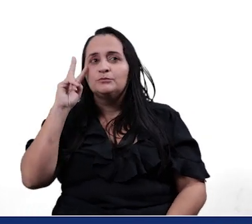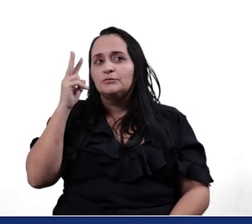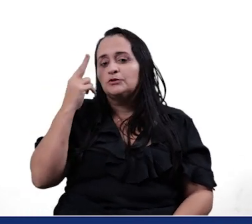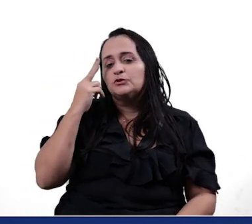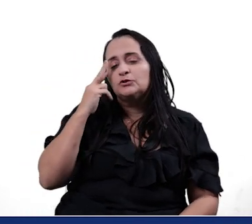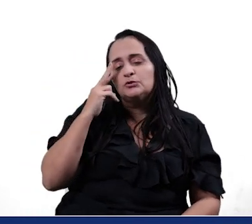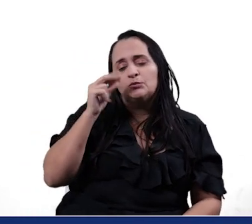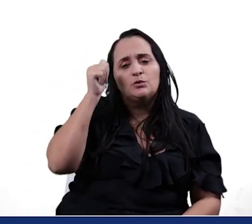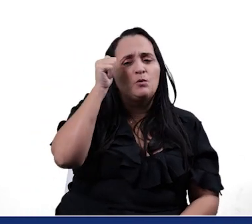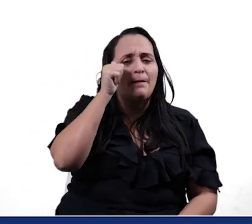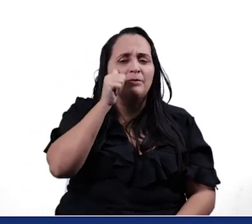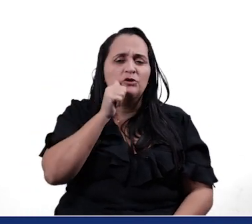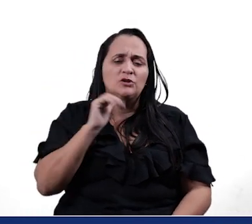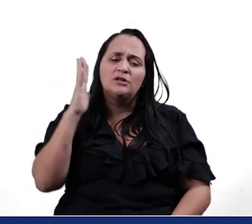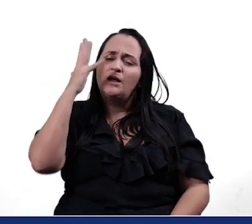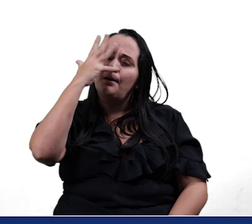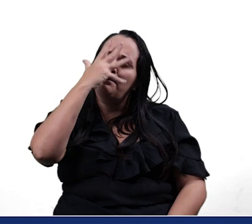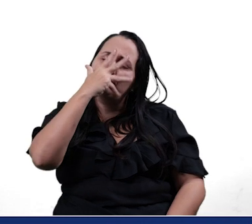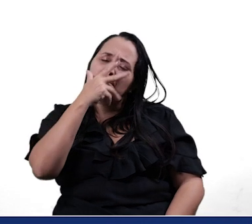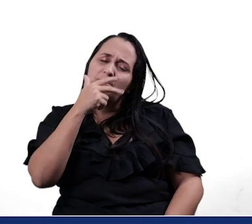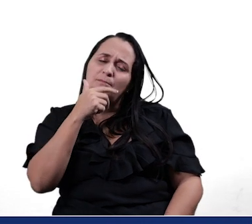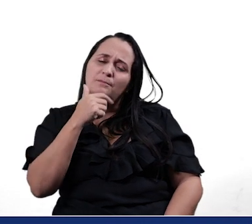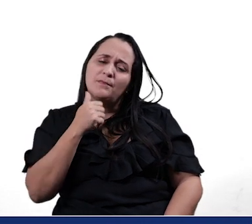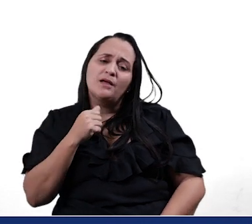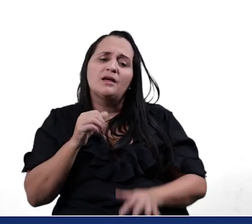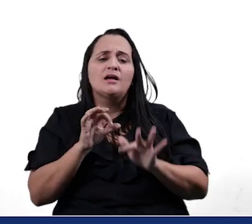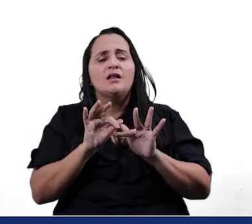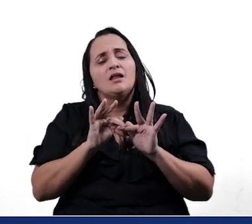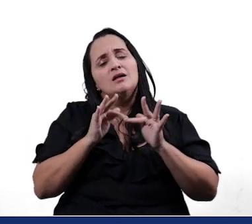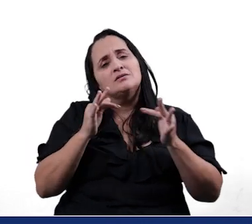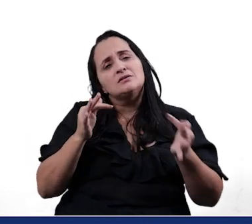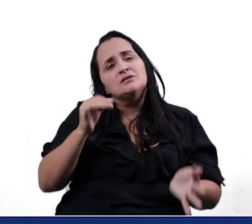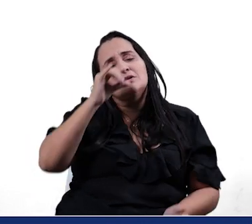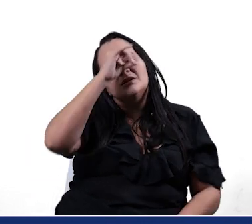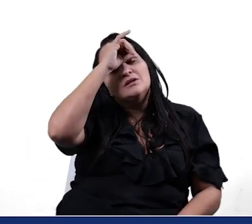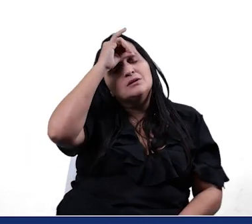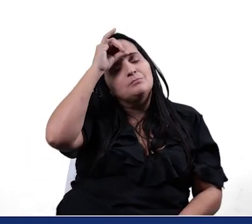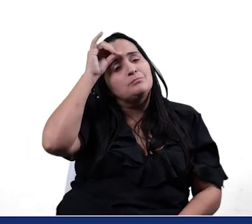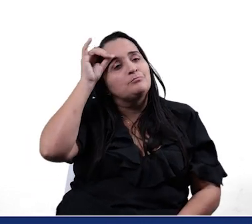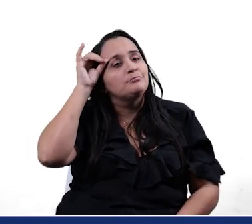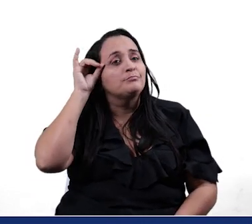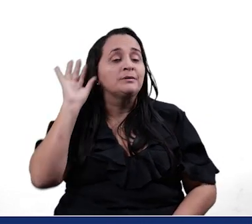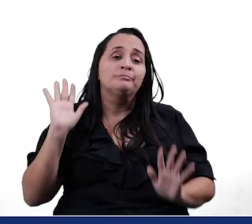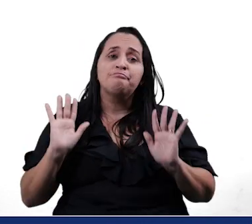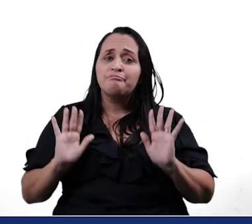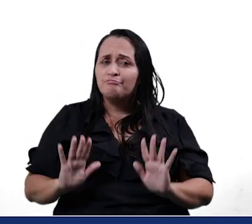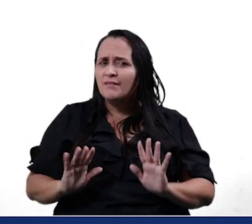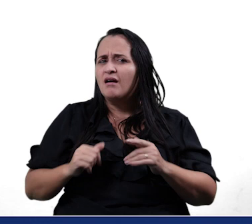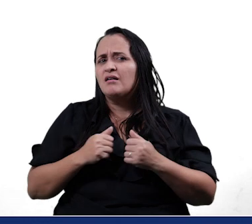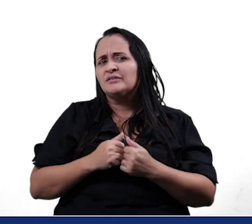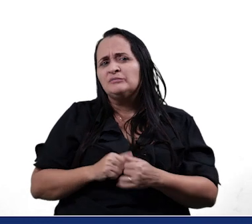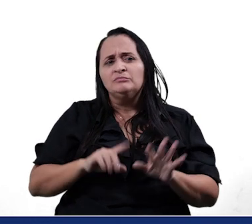e ingênua menina chamada Chapeuzinho Vermelho. A garota que vivia com a mamãe